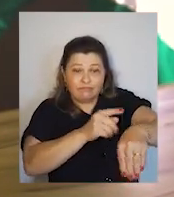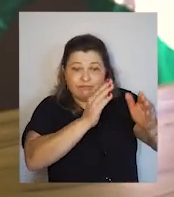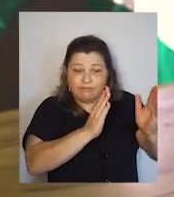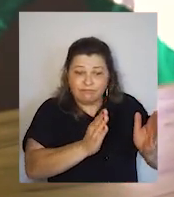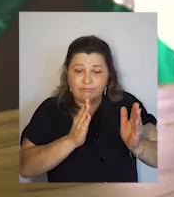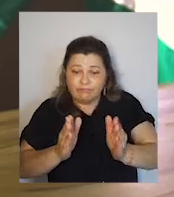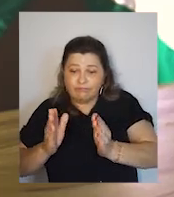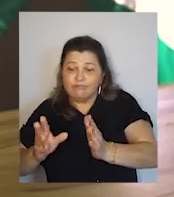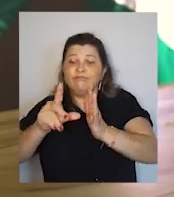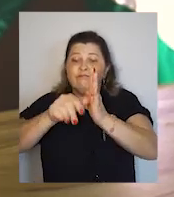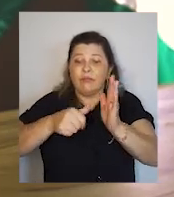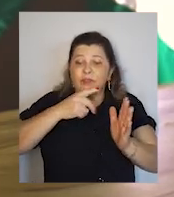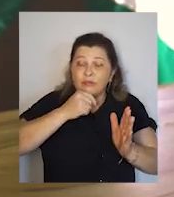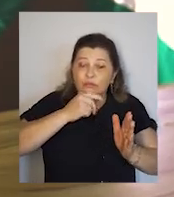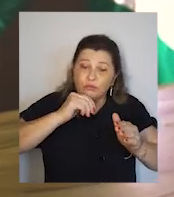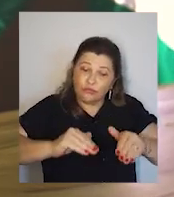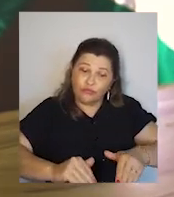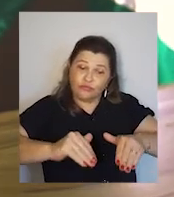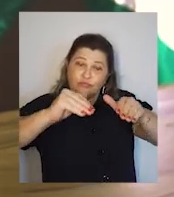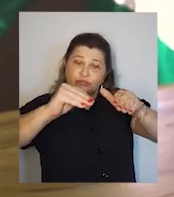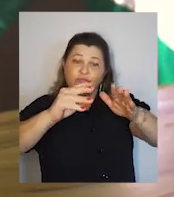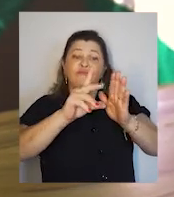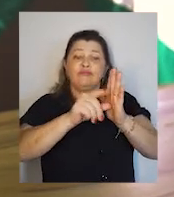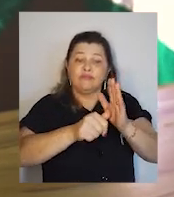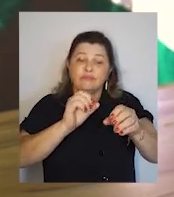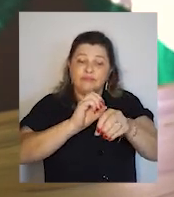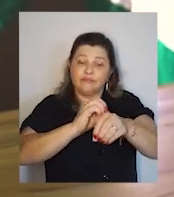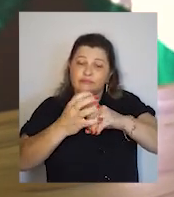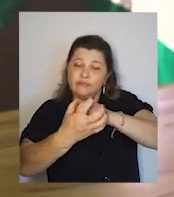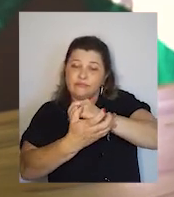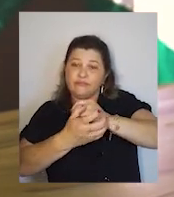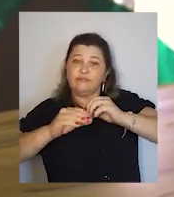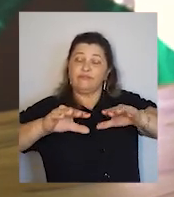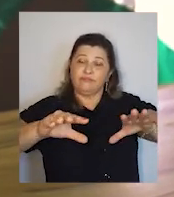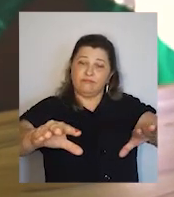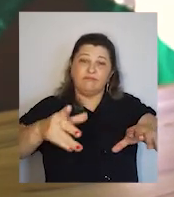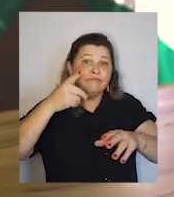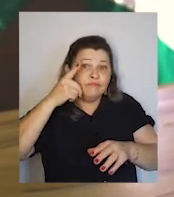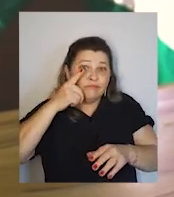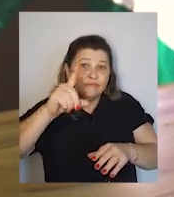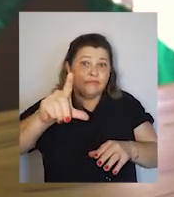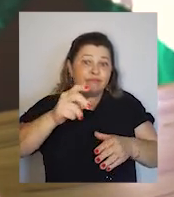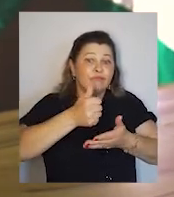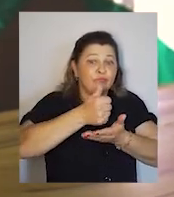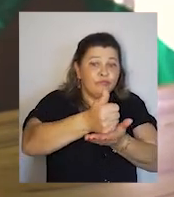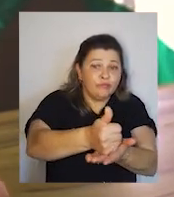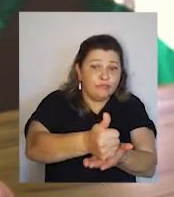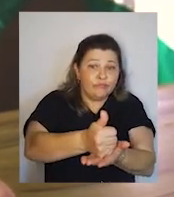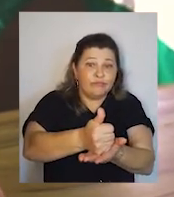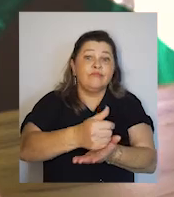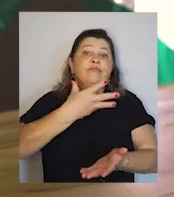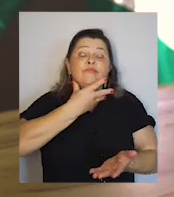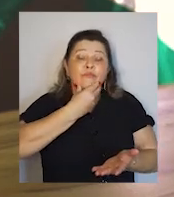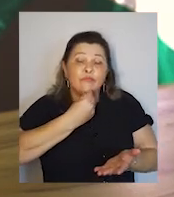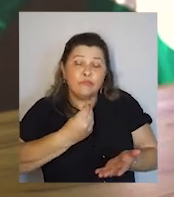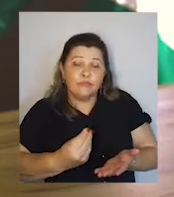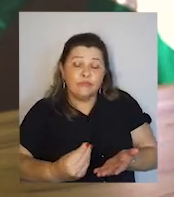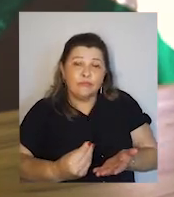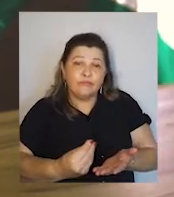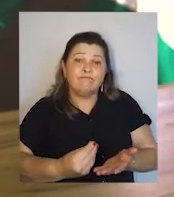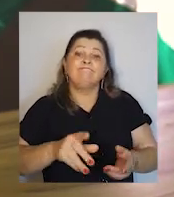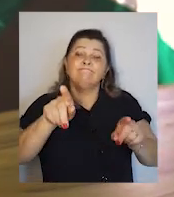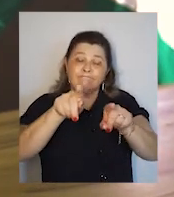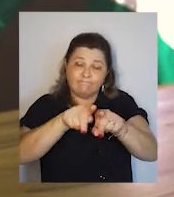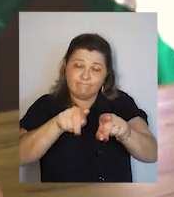pós-pandemia, pós-catástrofe, durante essas catástrofes da enchente, também conseguimos dar um apoio muito especial a esses homens, pois